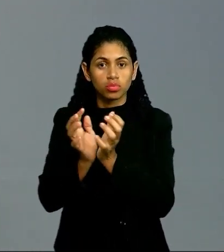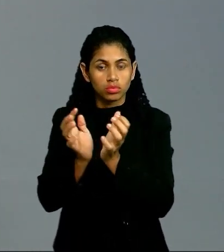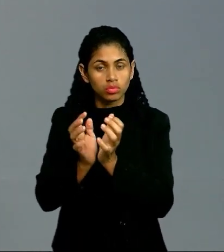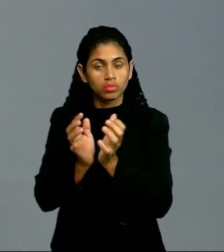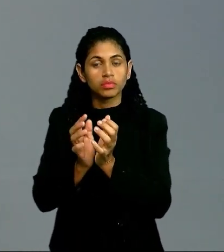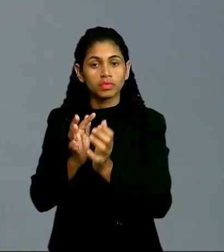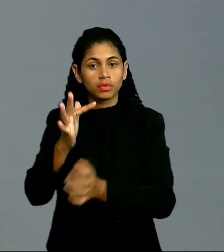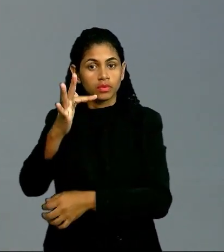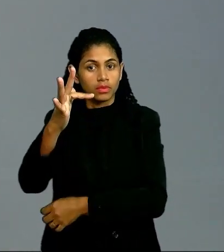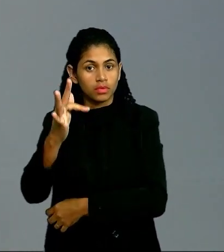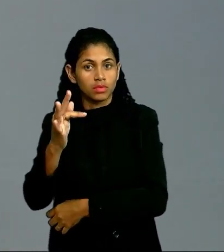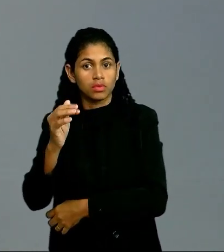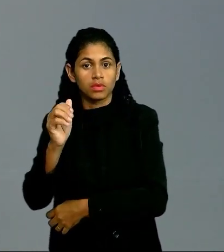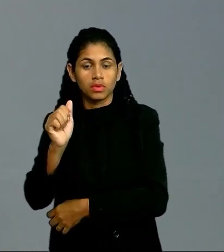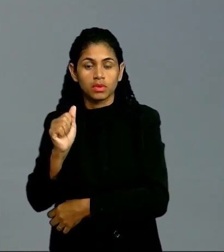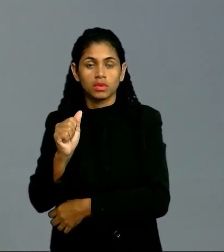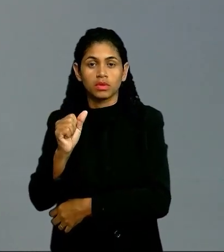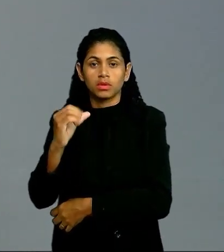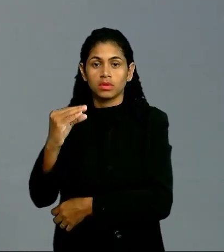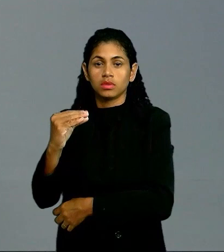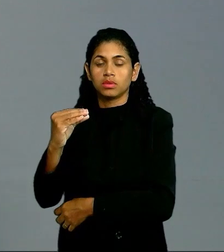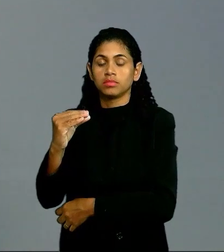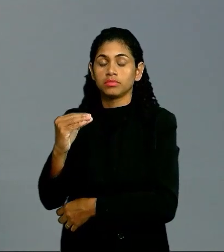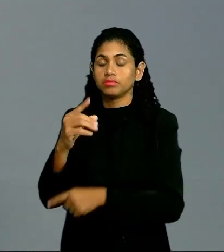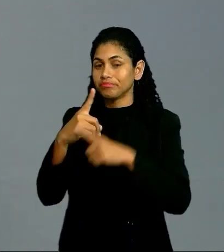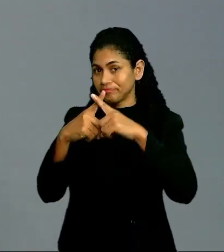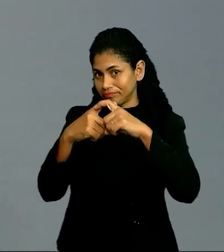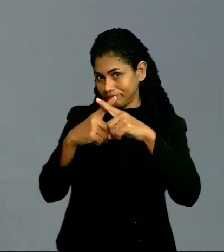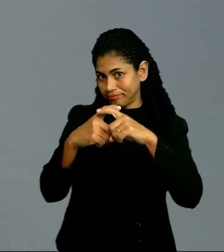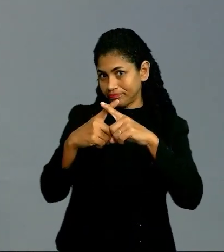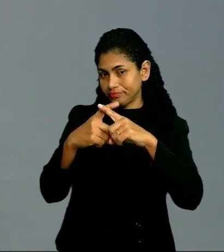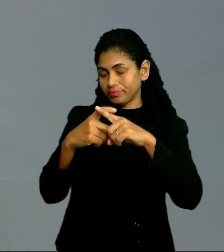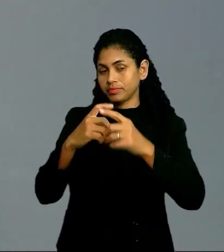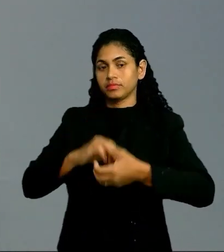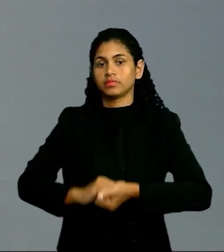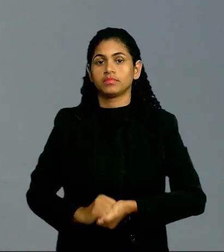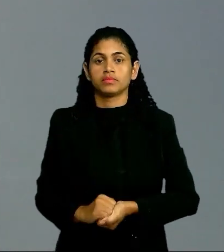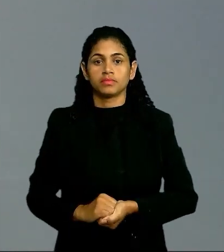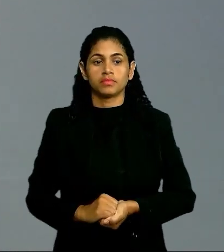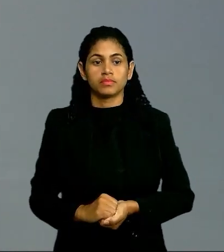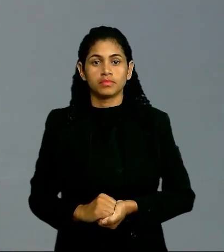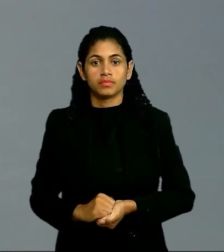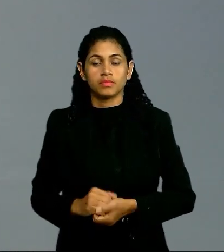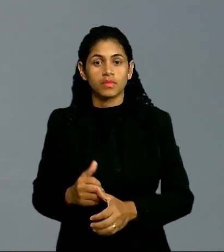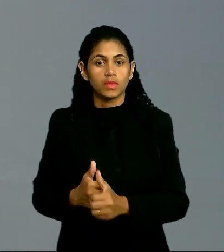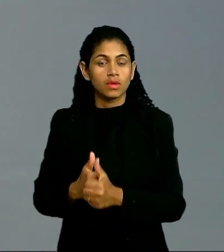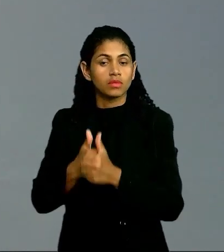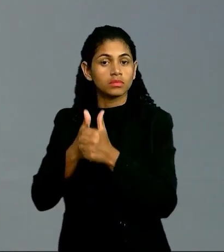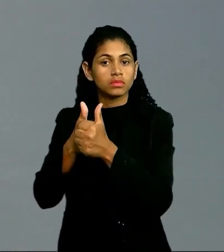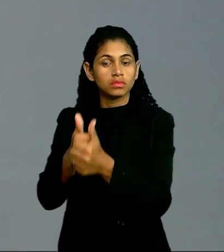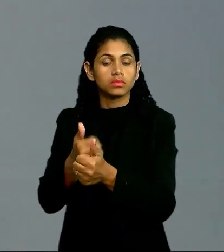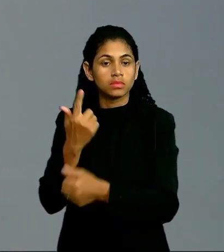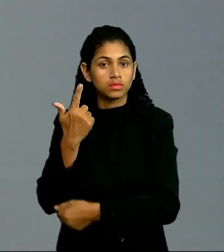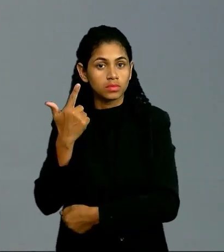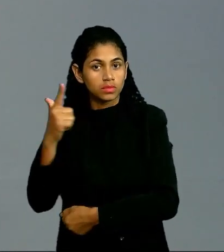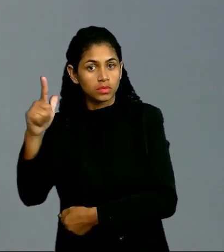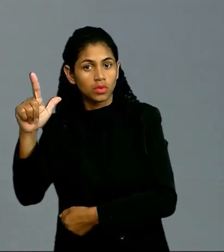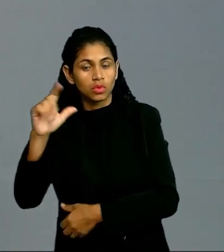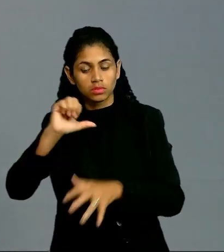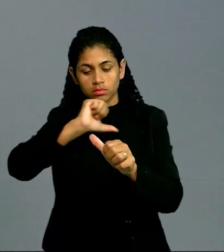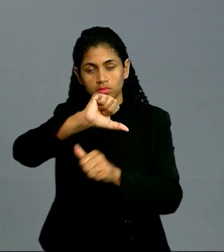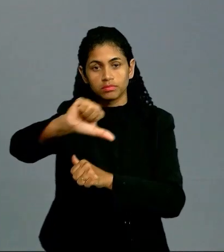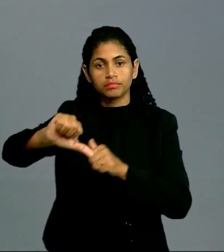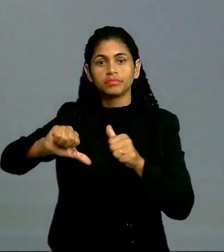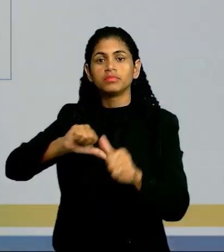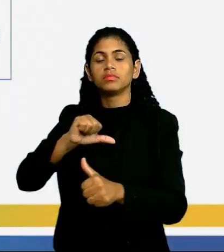fascista, né? E nazista, perdão. E agora a gente vai acompanhar outras mudanças, em seguida a